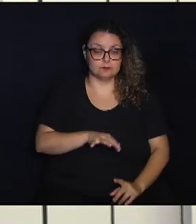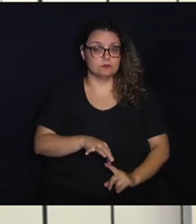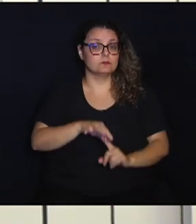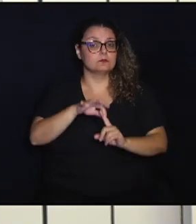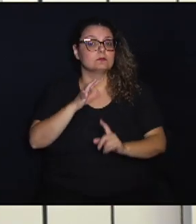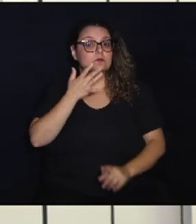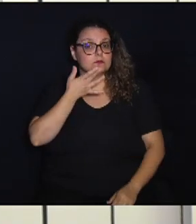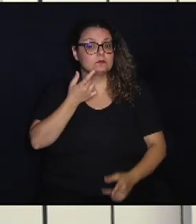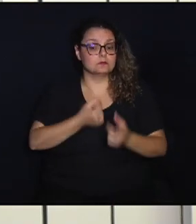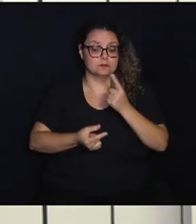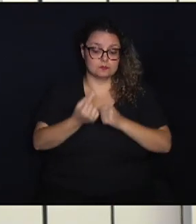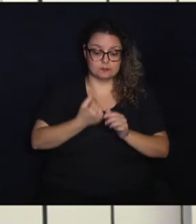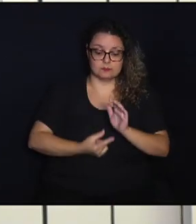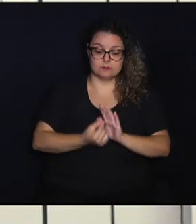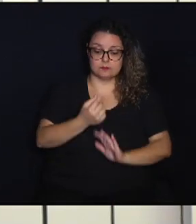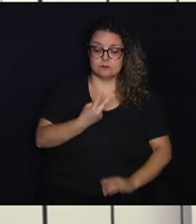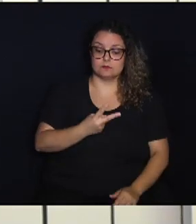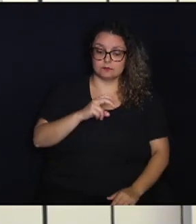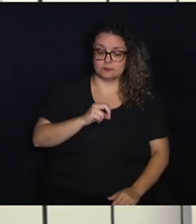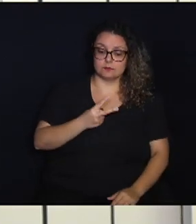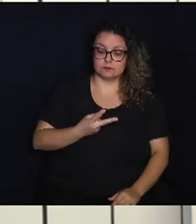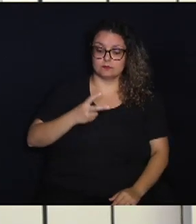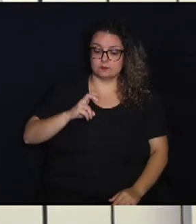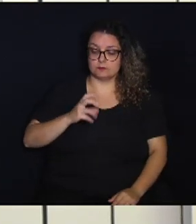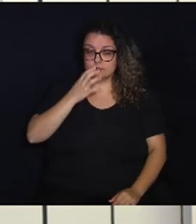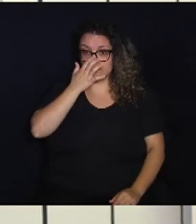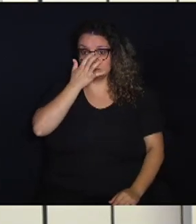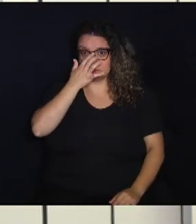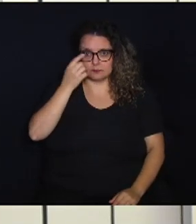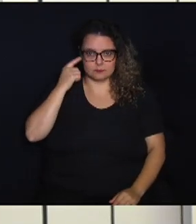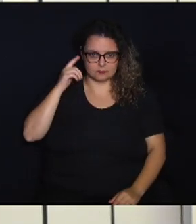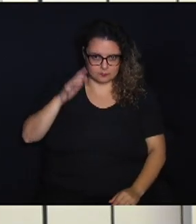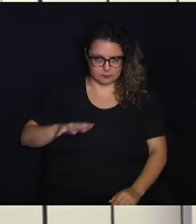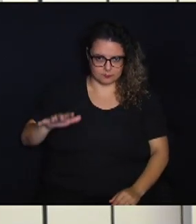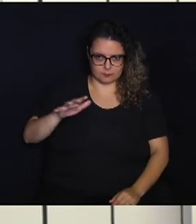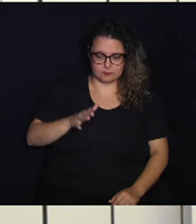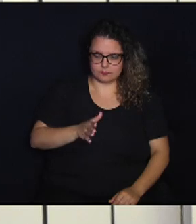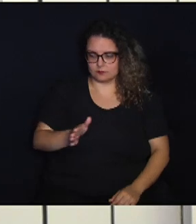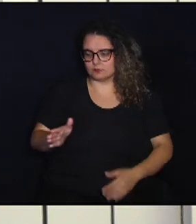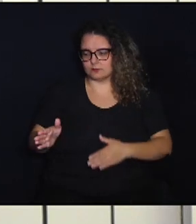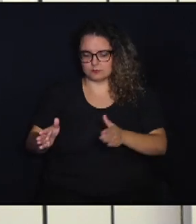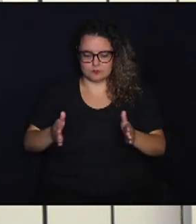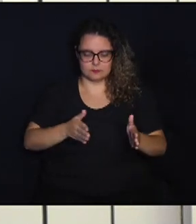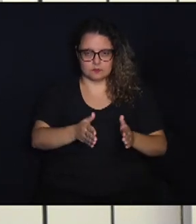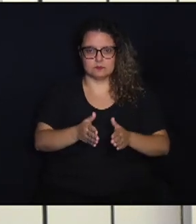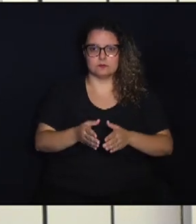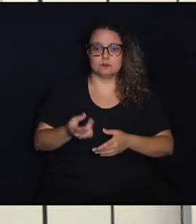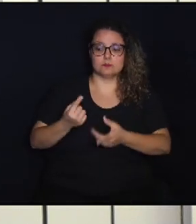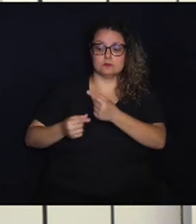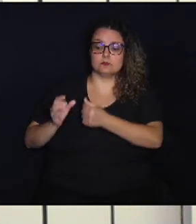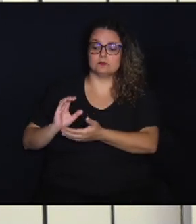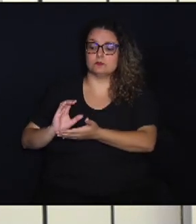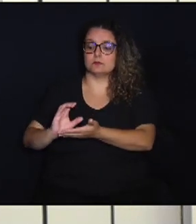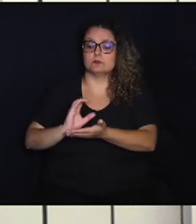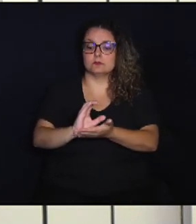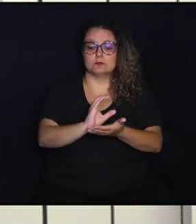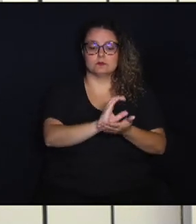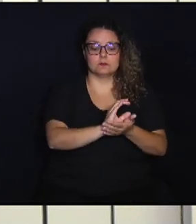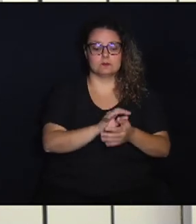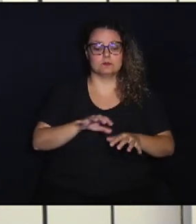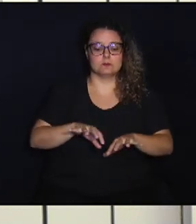para o orçamento do município de 2025. A ideia é direcionar esses recursos para atender as demandas dos